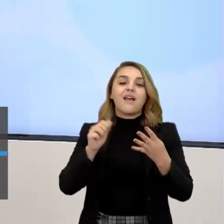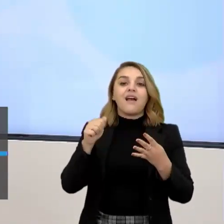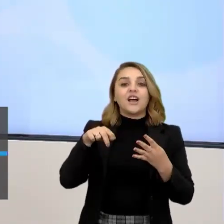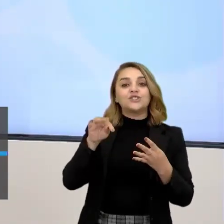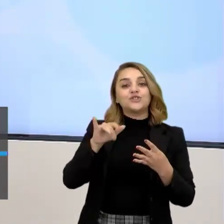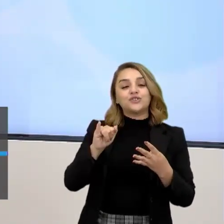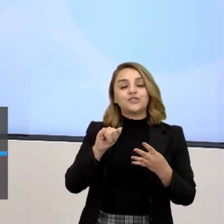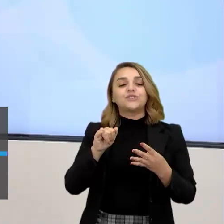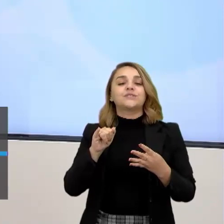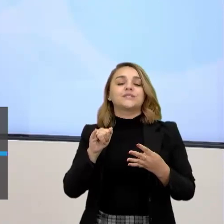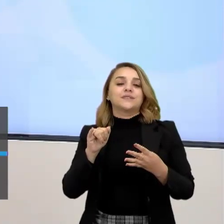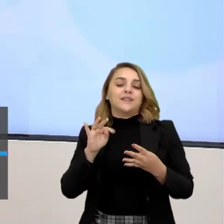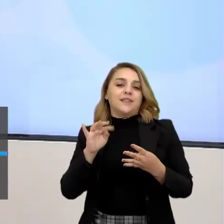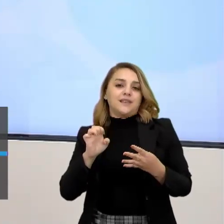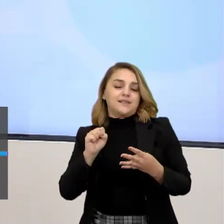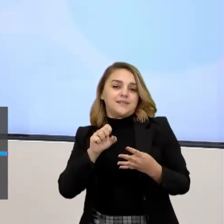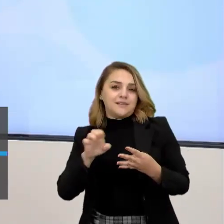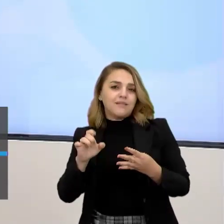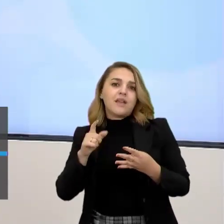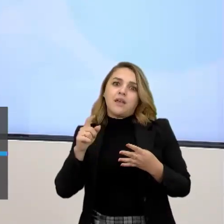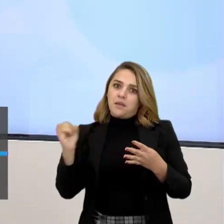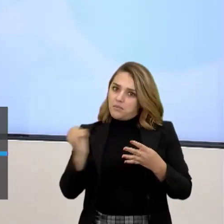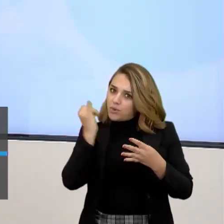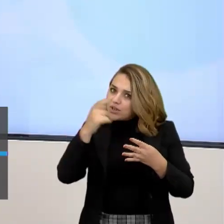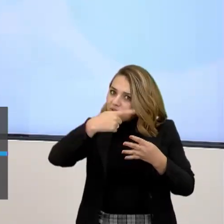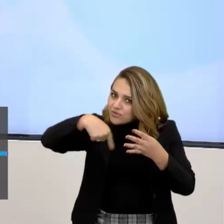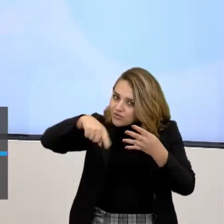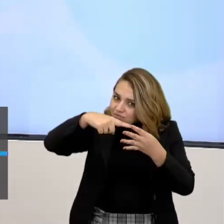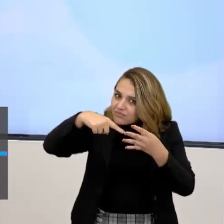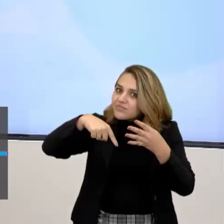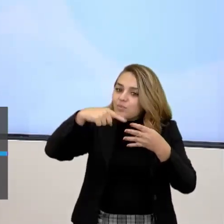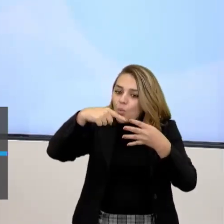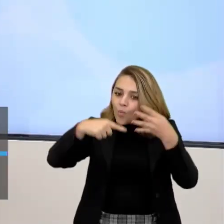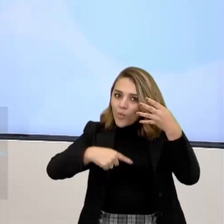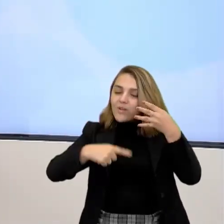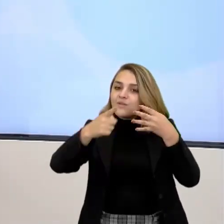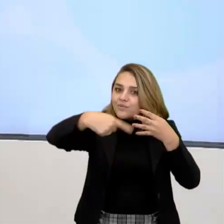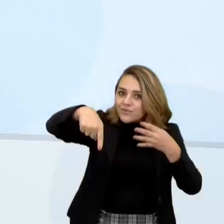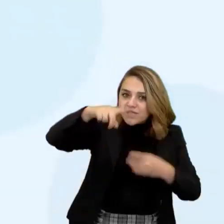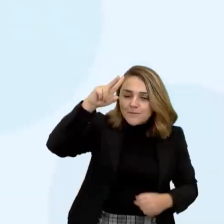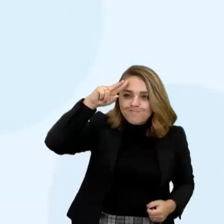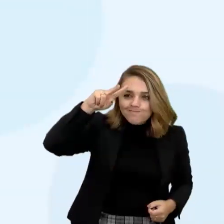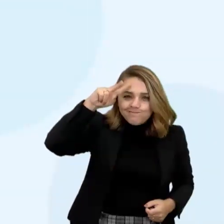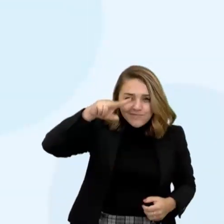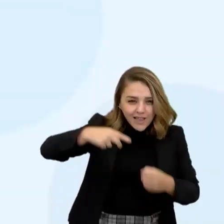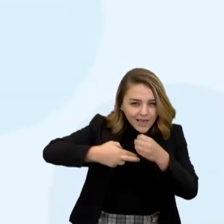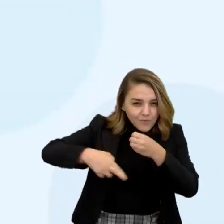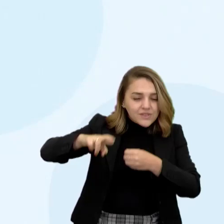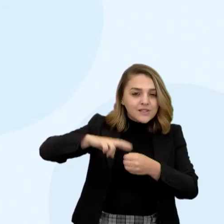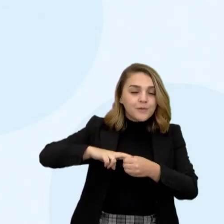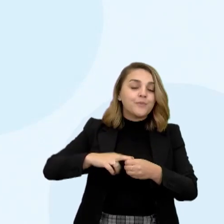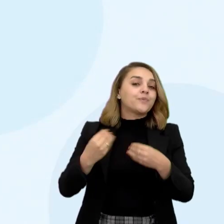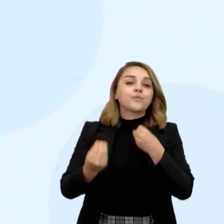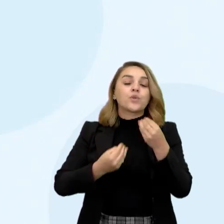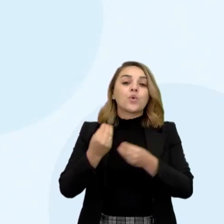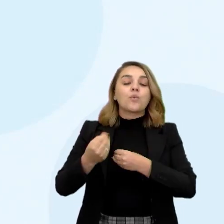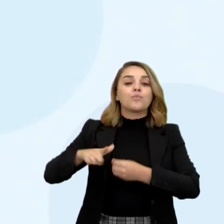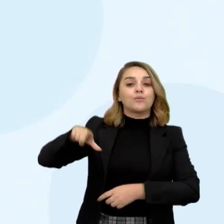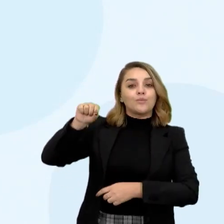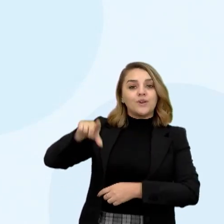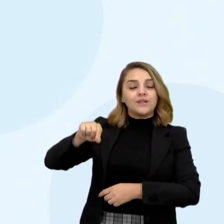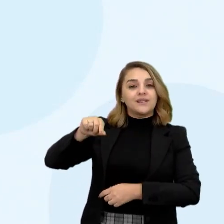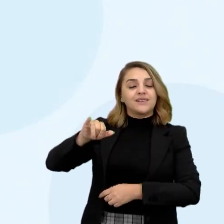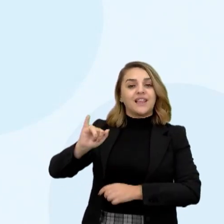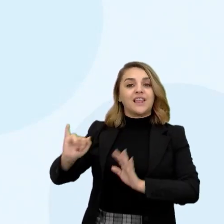dá uma revisada, sempre bom lembrar, tá bom? Vamos ver como definir identidade na poesia.